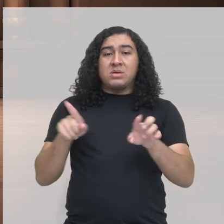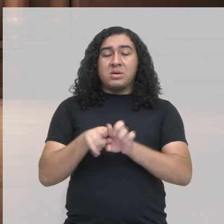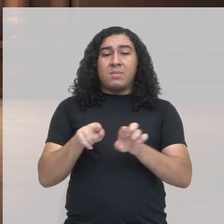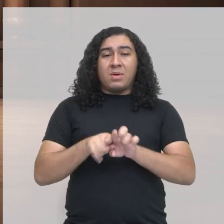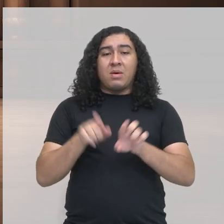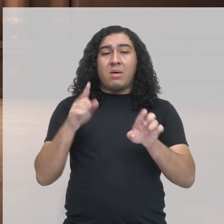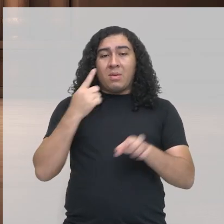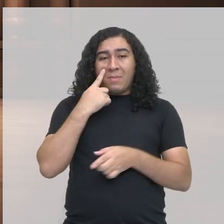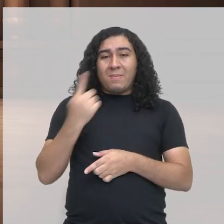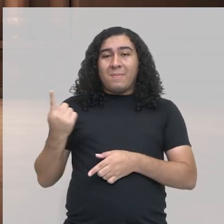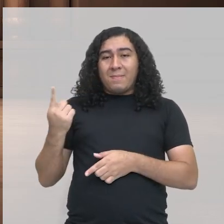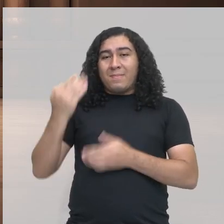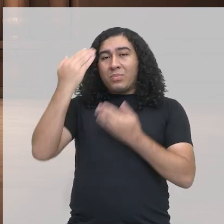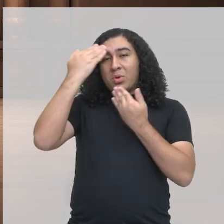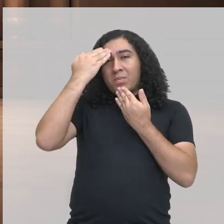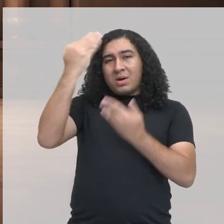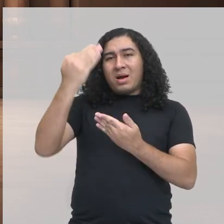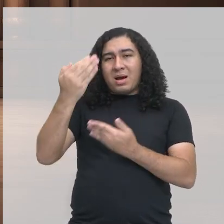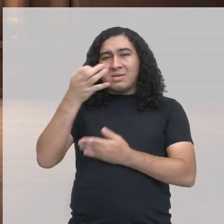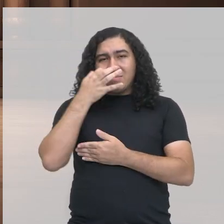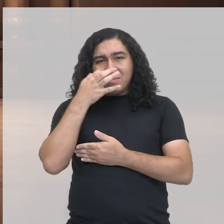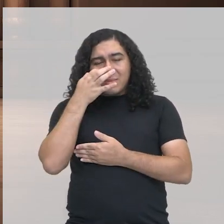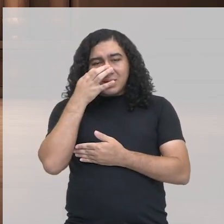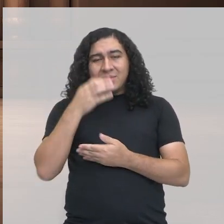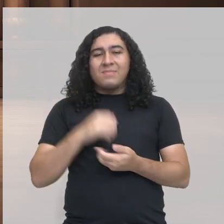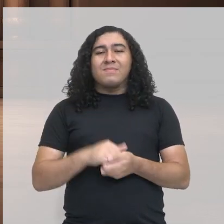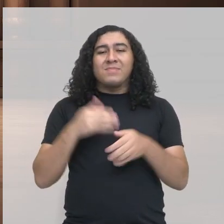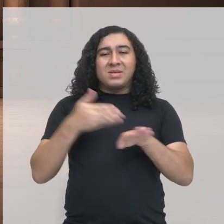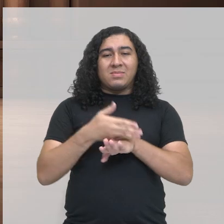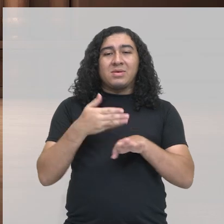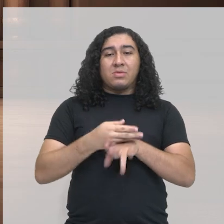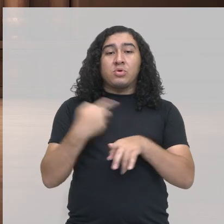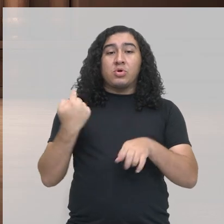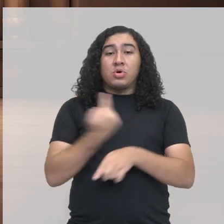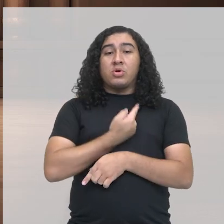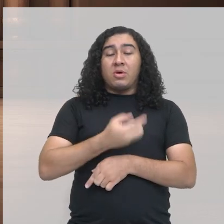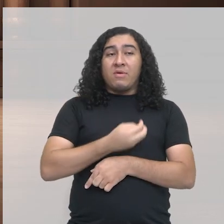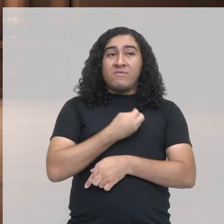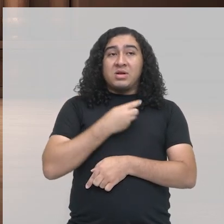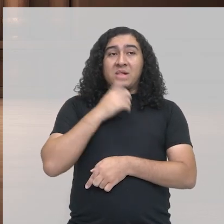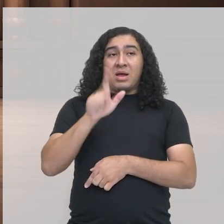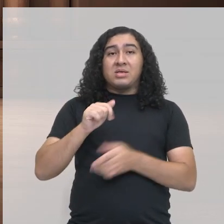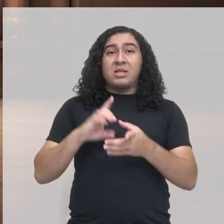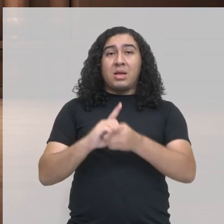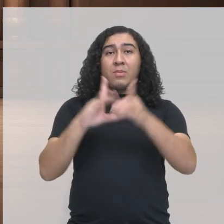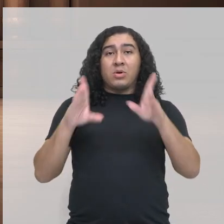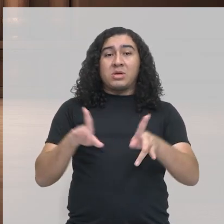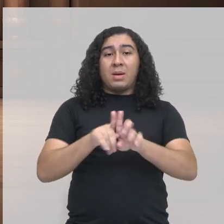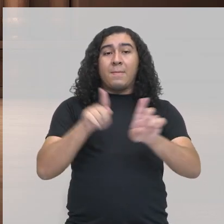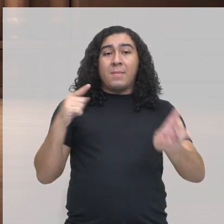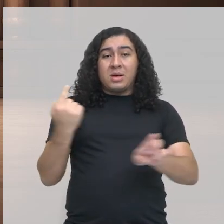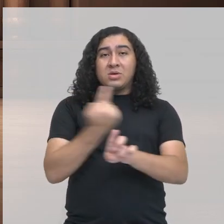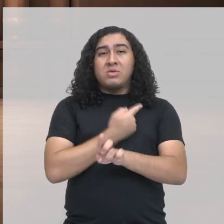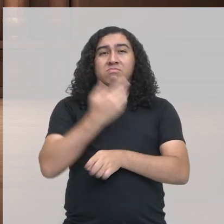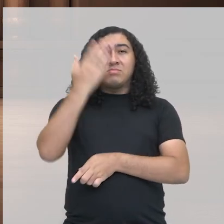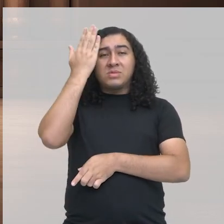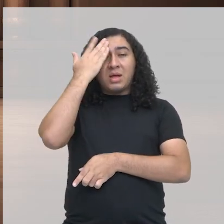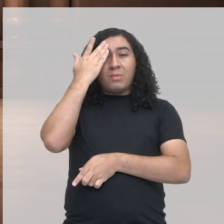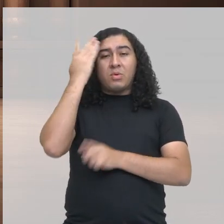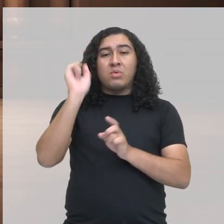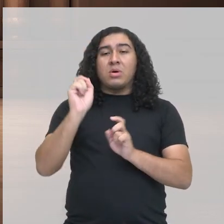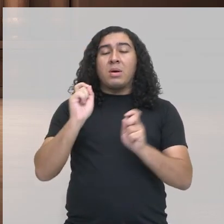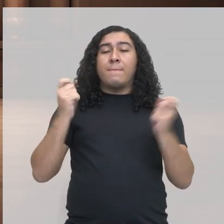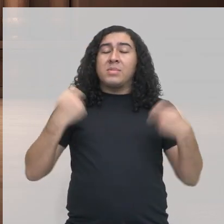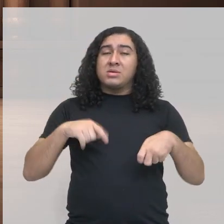Marechal Deodoro, agradeço ele aqui, a presença dele aqui, vivemos essa democracia, né? Mas a gente sabe que